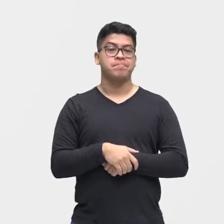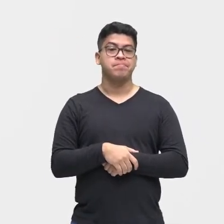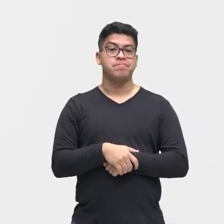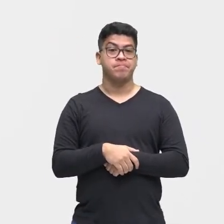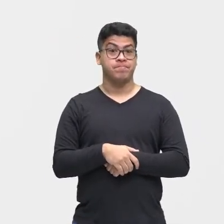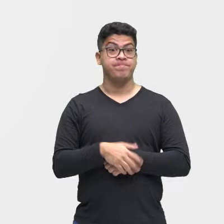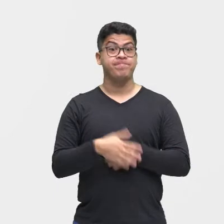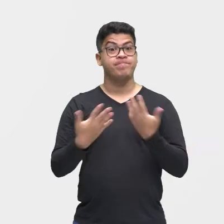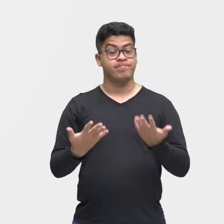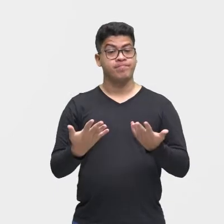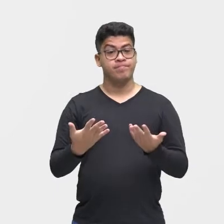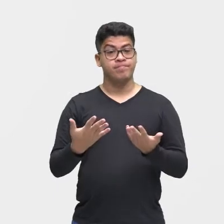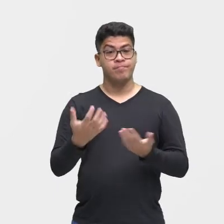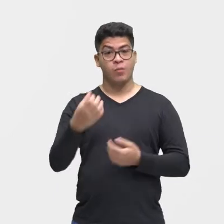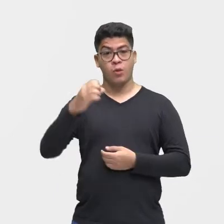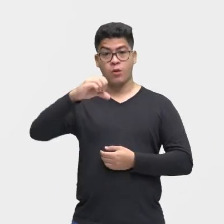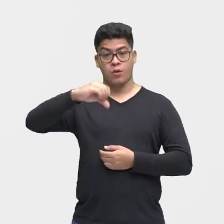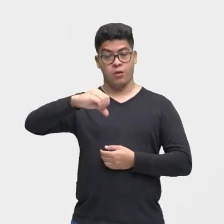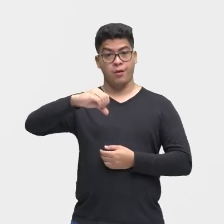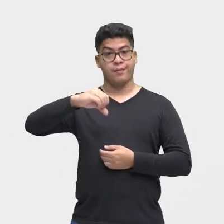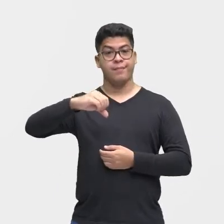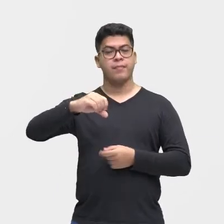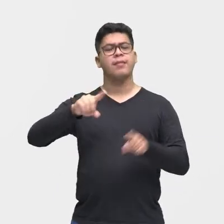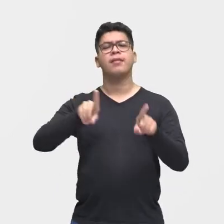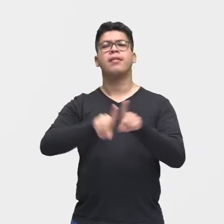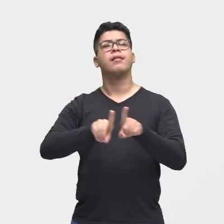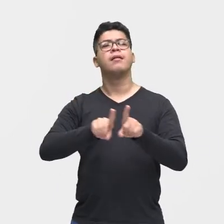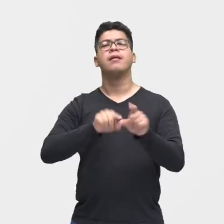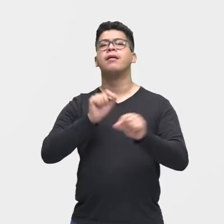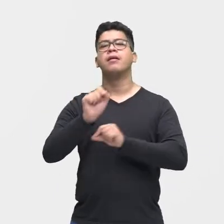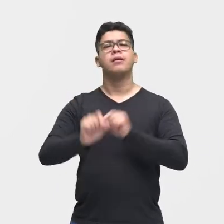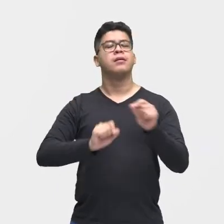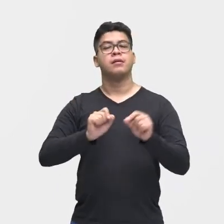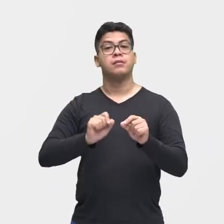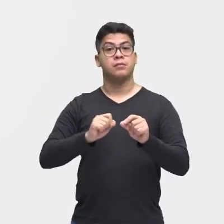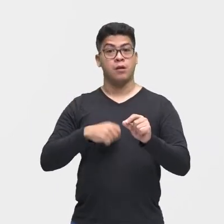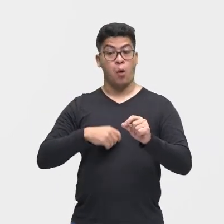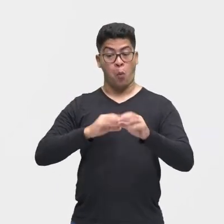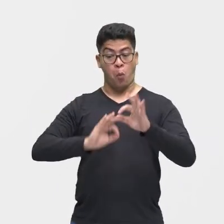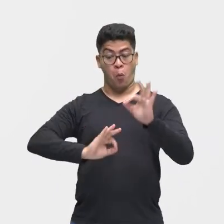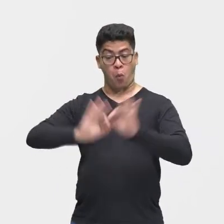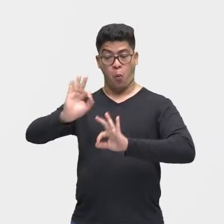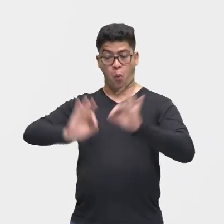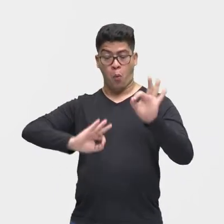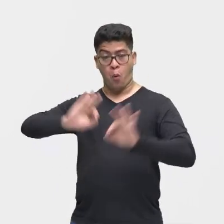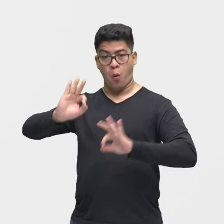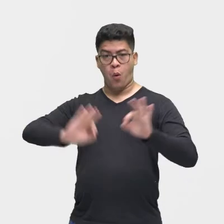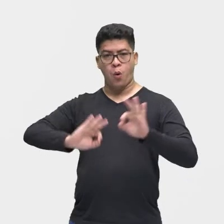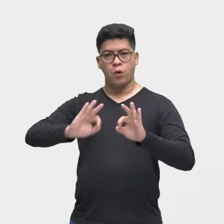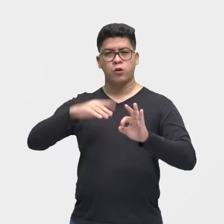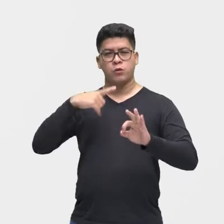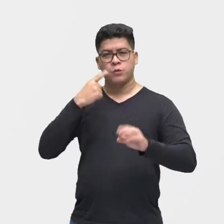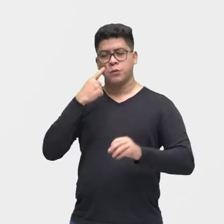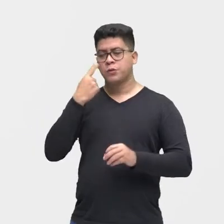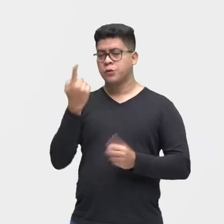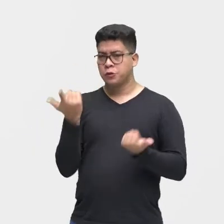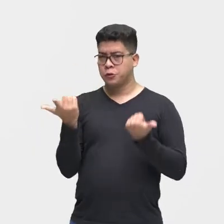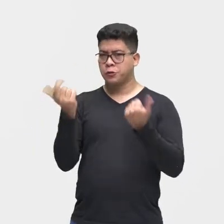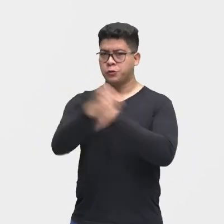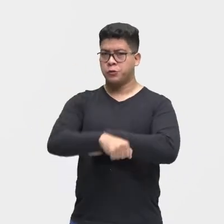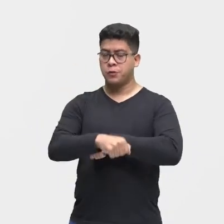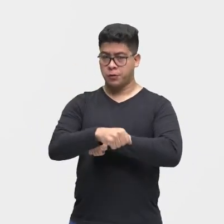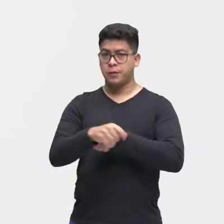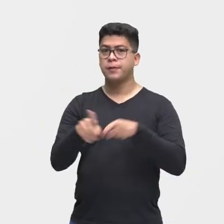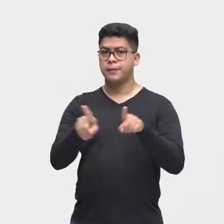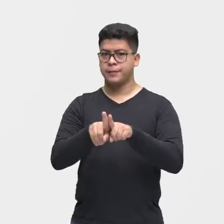também o próximo é o aumento da capacidade de planejamento e organização trabalha